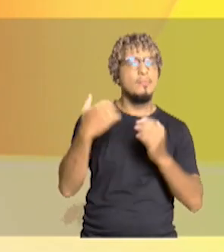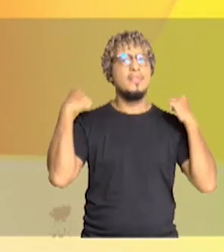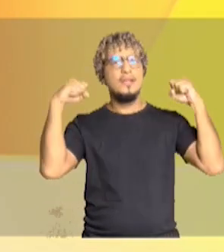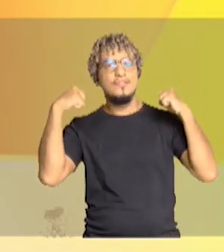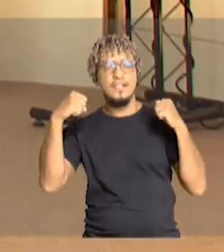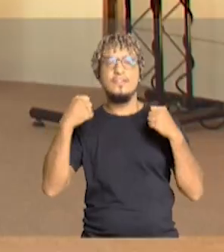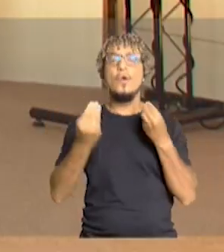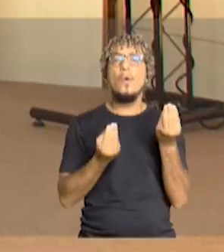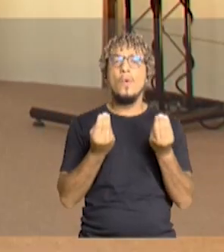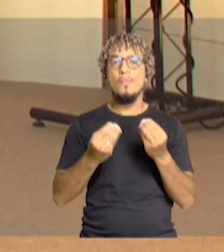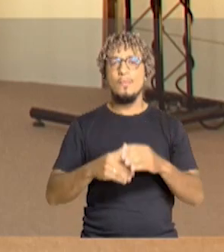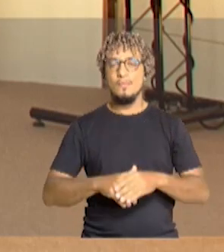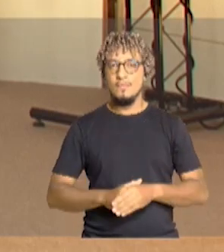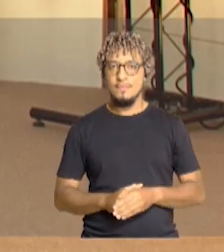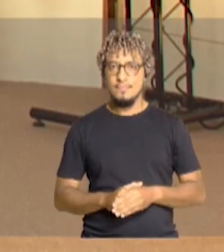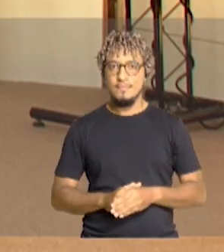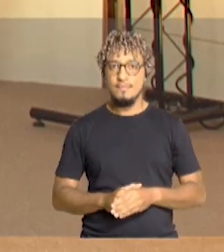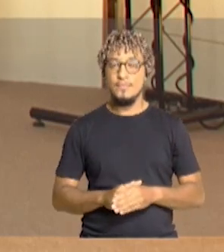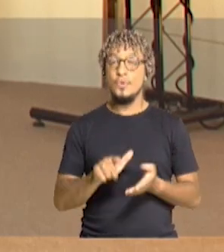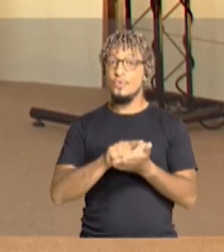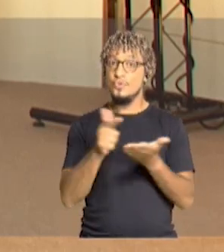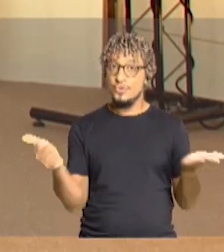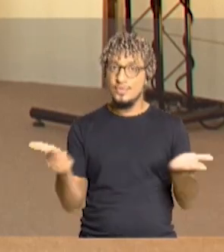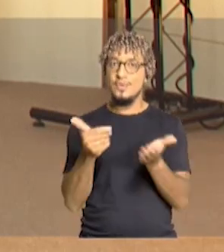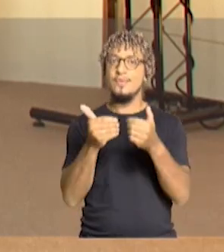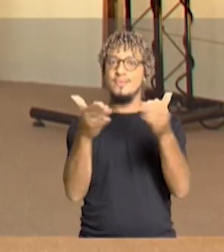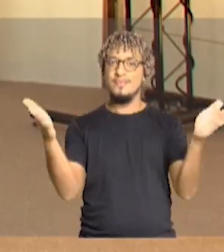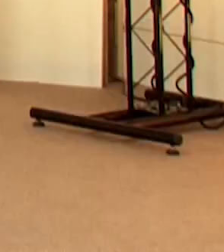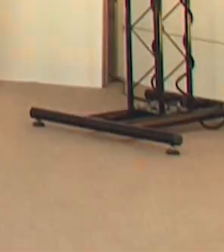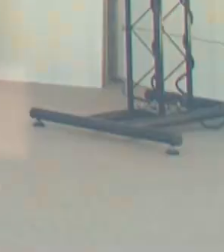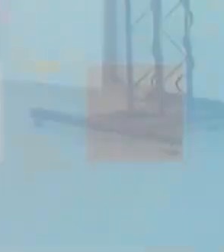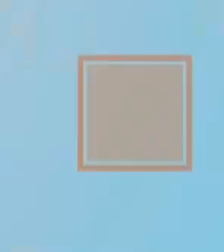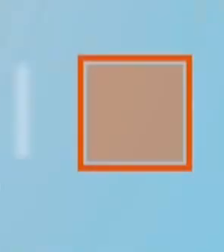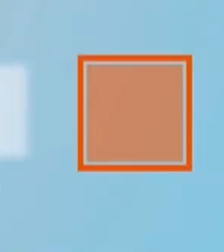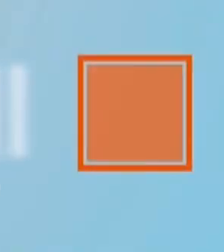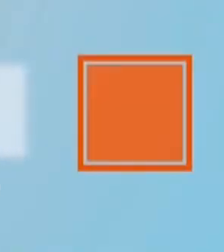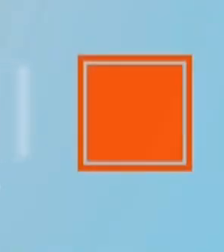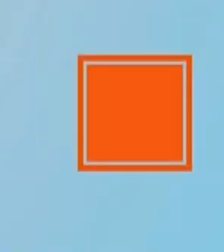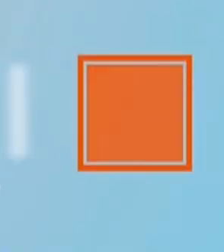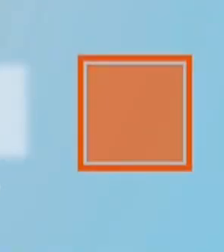física as telejornal Está no Ar